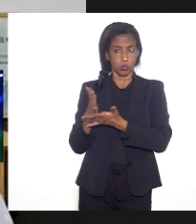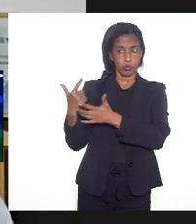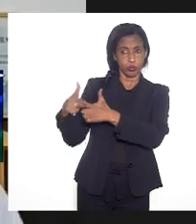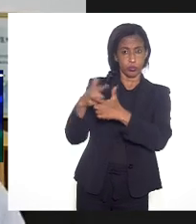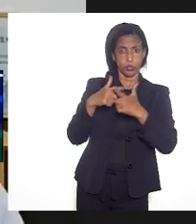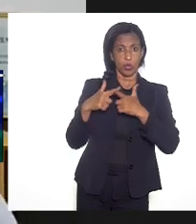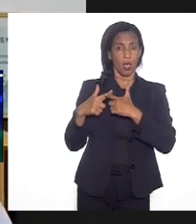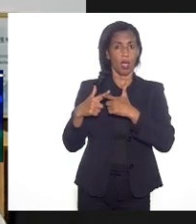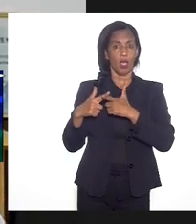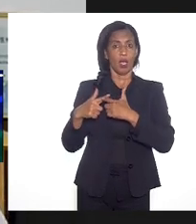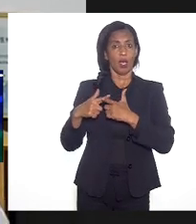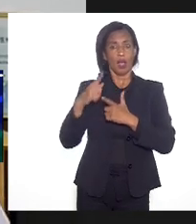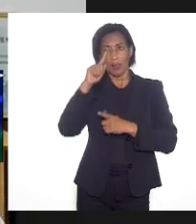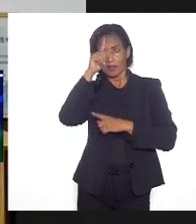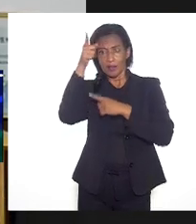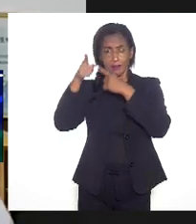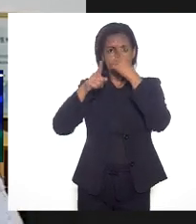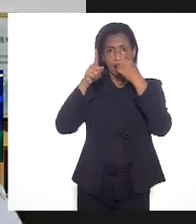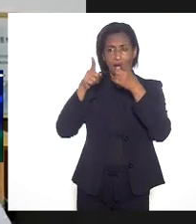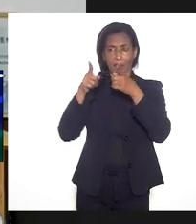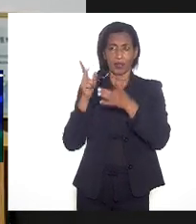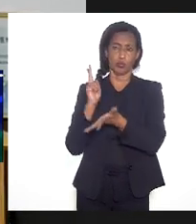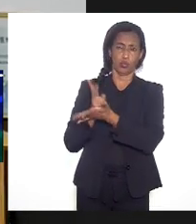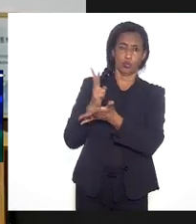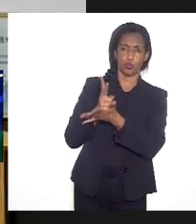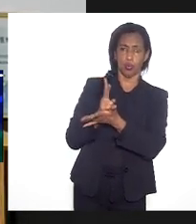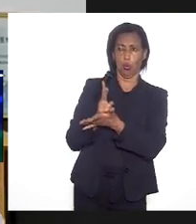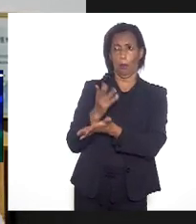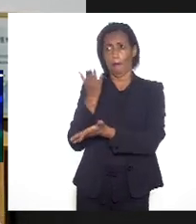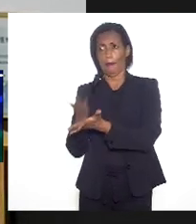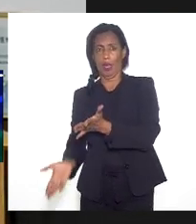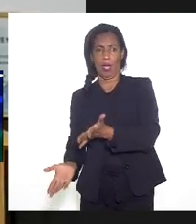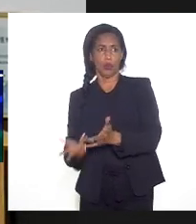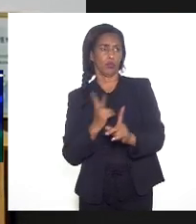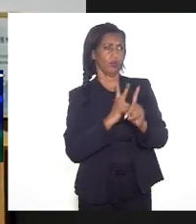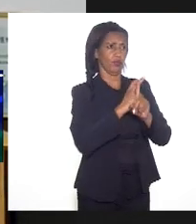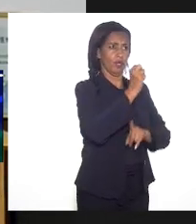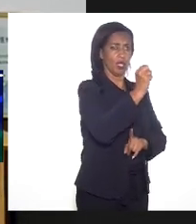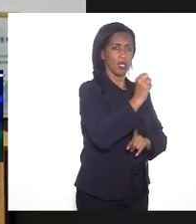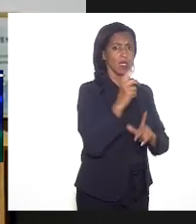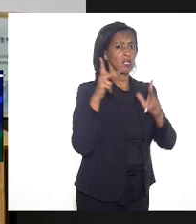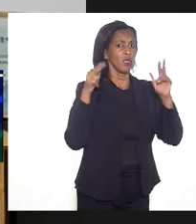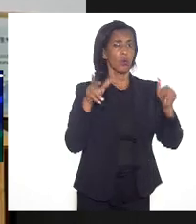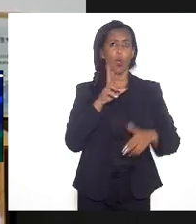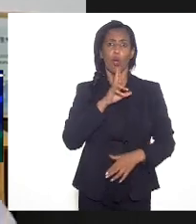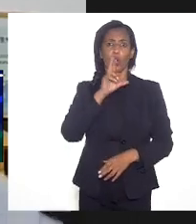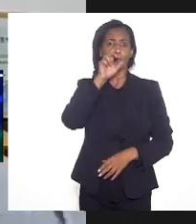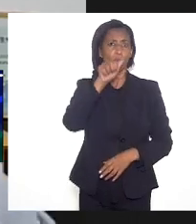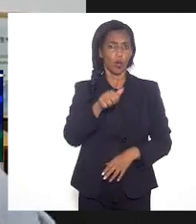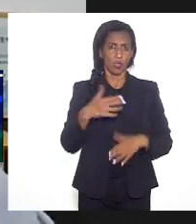as ideias prevalecem, uns perdem, outros ganham, concordo com o deputado Rodrigo Amorim.